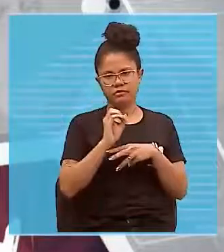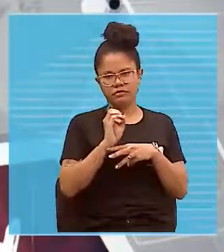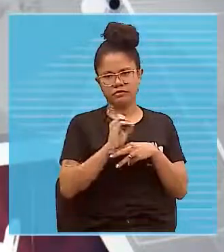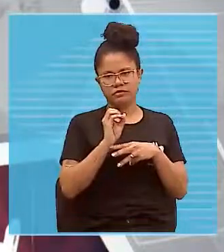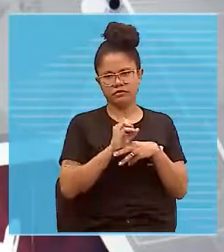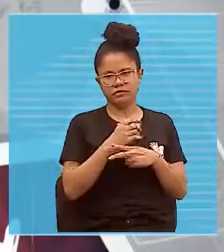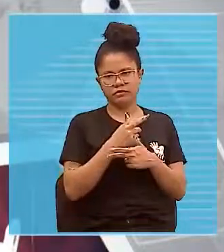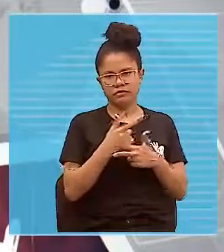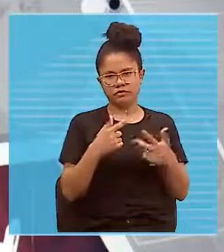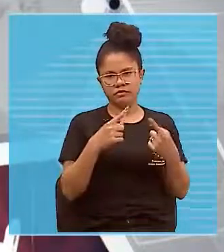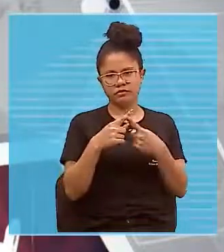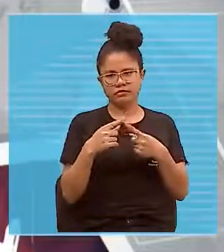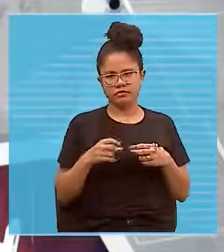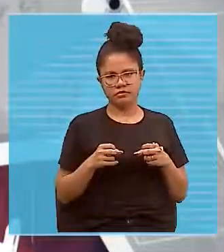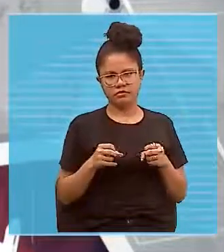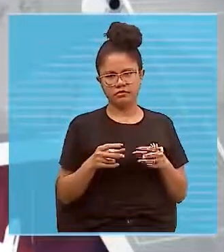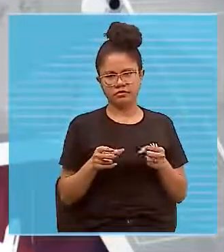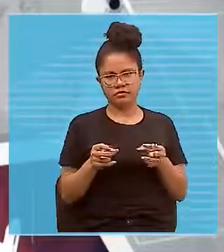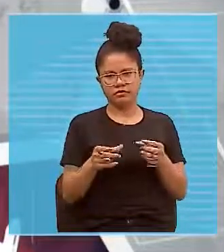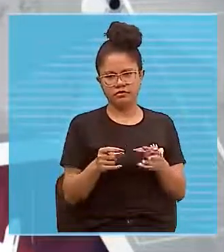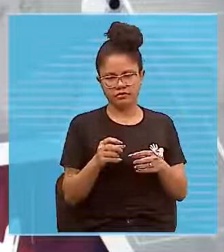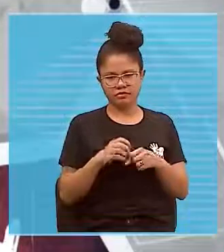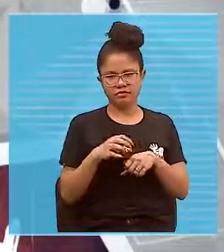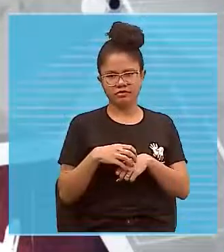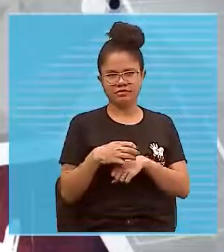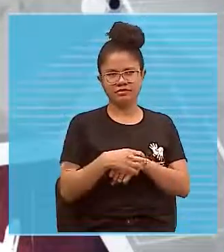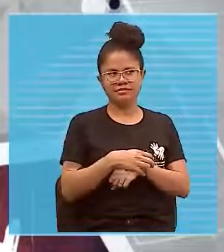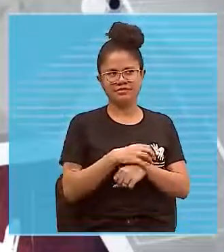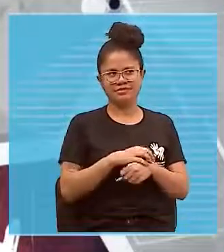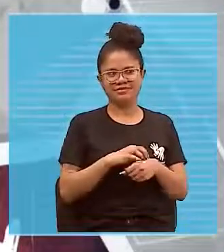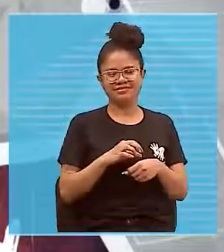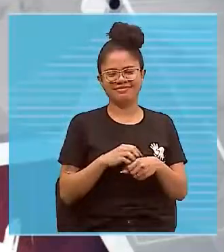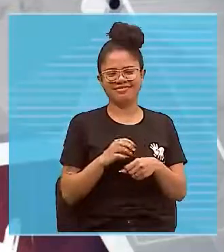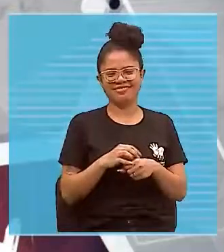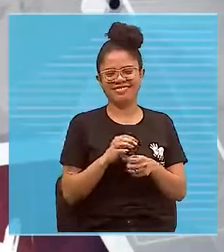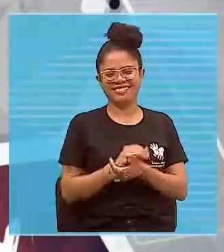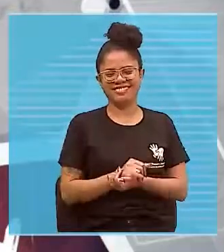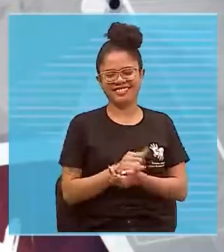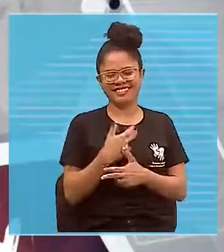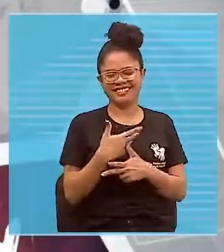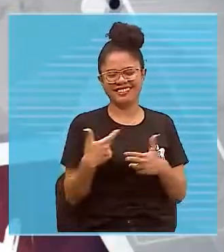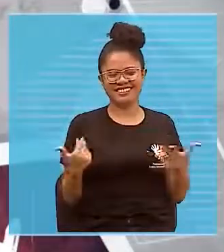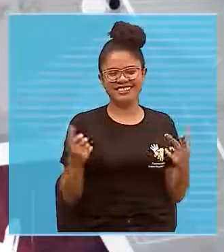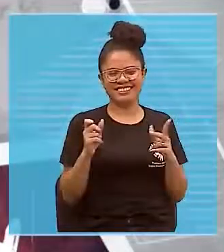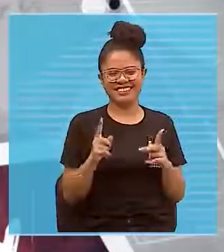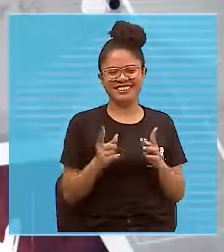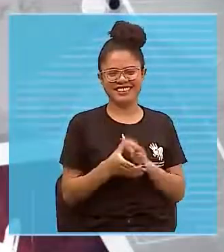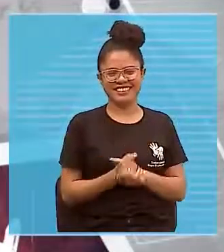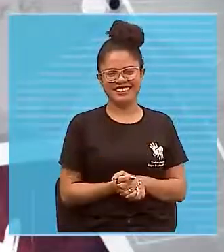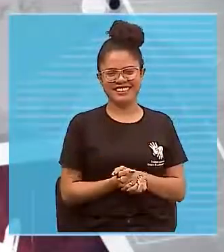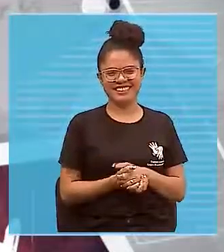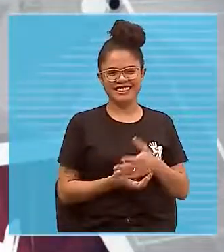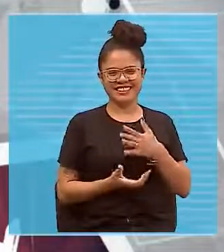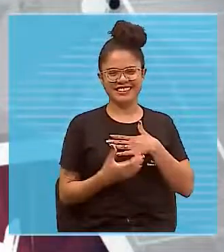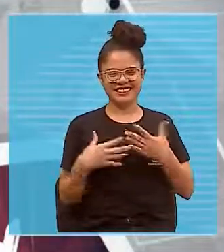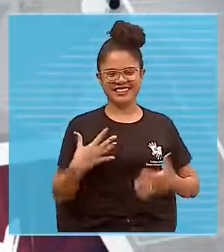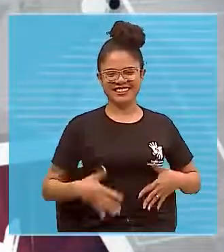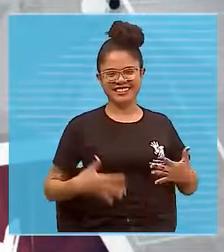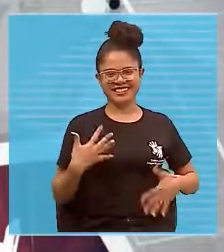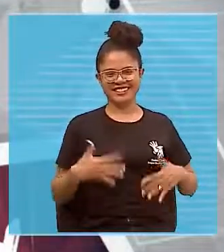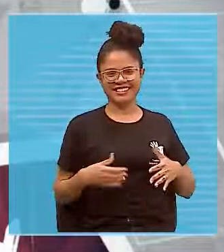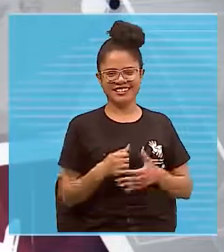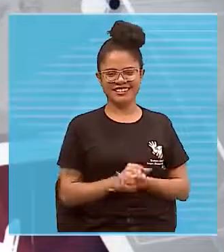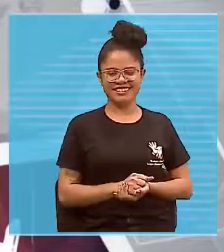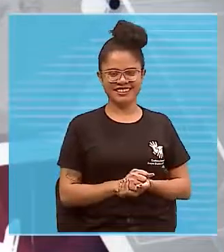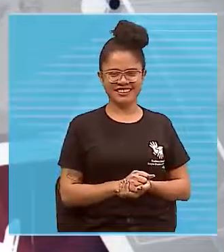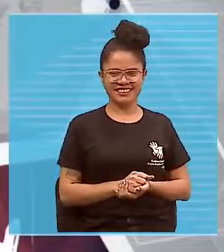de micro-organismos. Fungo, bactéria e o escambau, certo? Então, o meu corpo, dentro